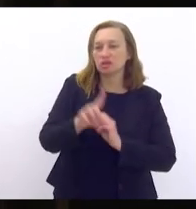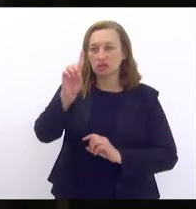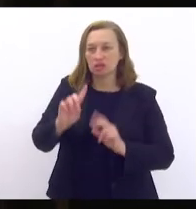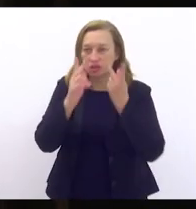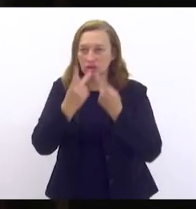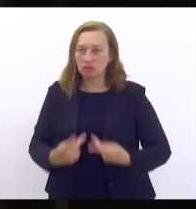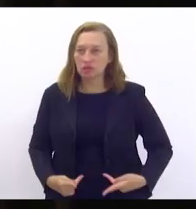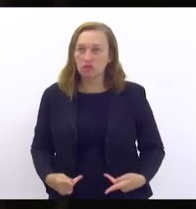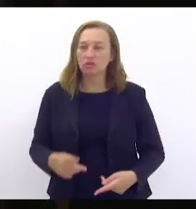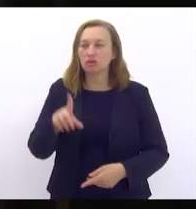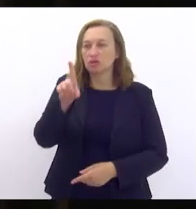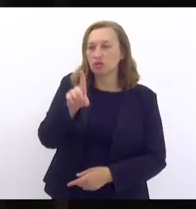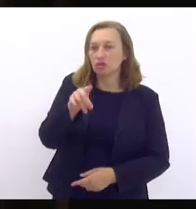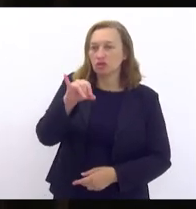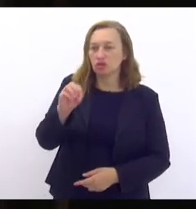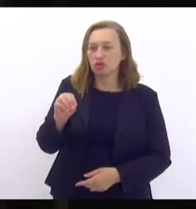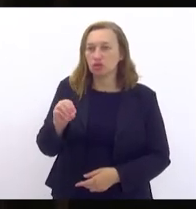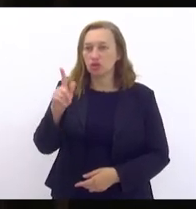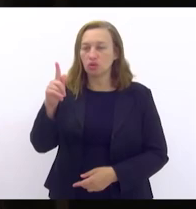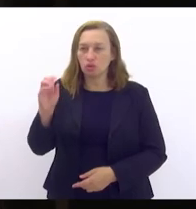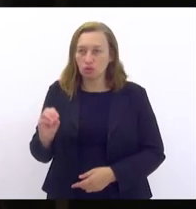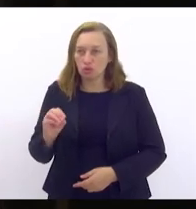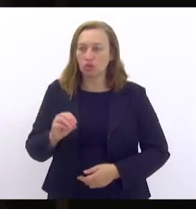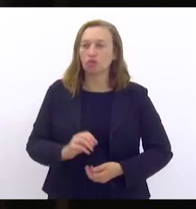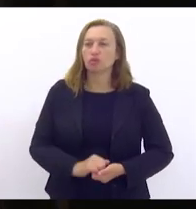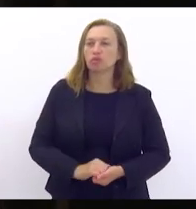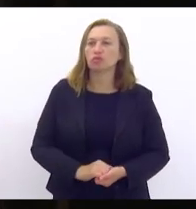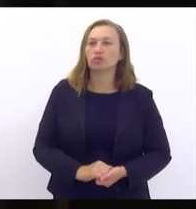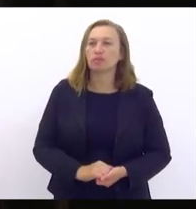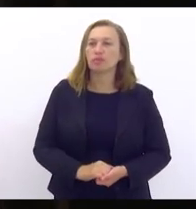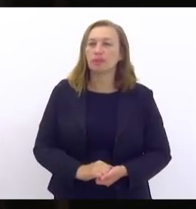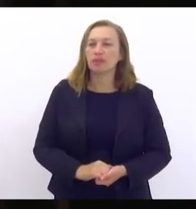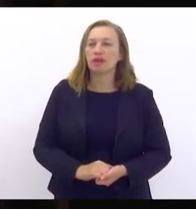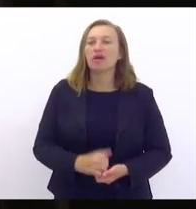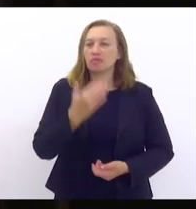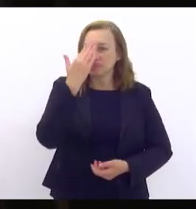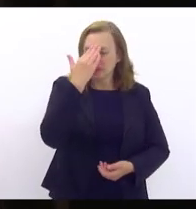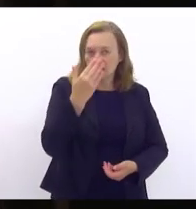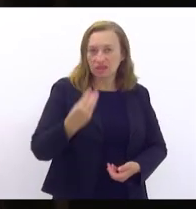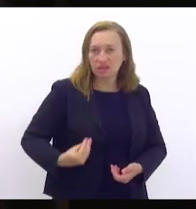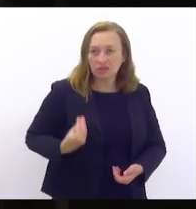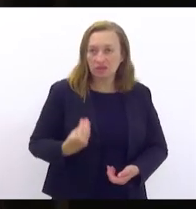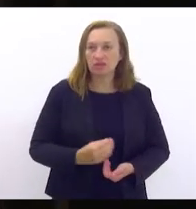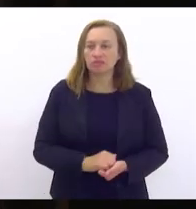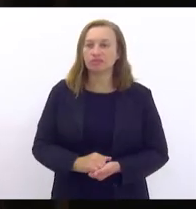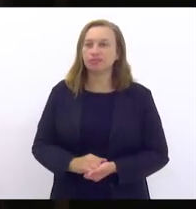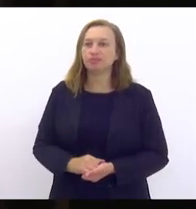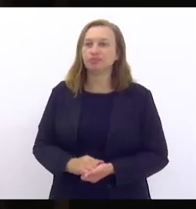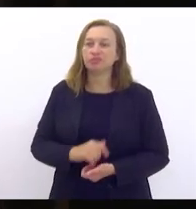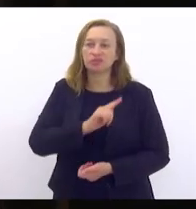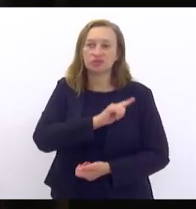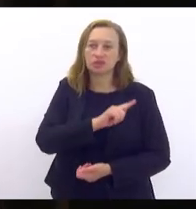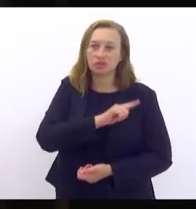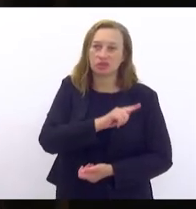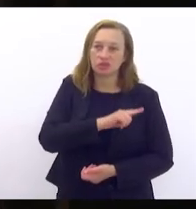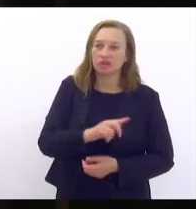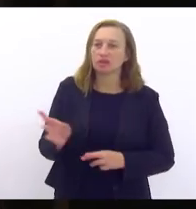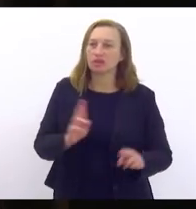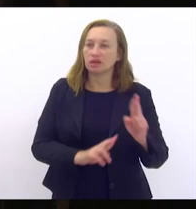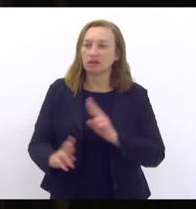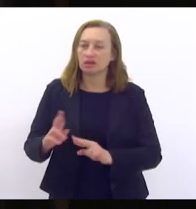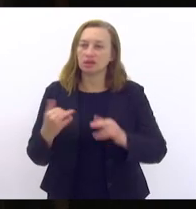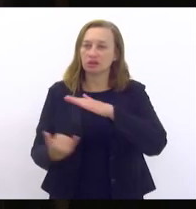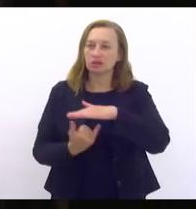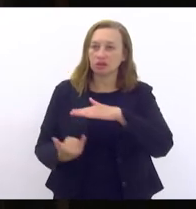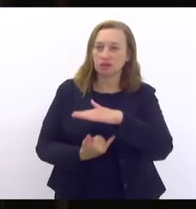humanos do Senhor Diogo Bastos Xavier agradecer a presença do gerente de relações institucionais